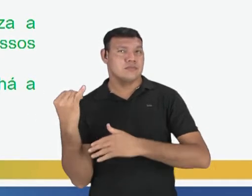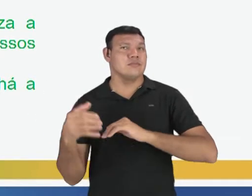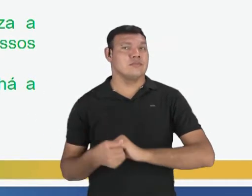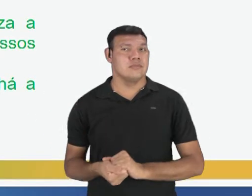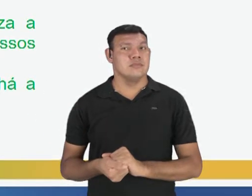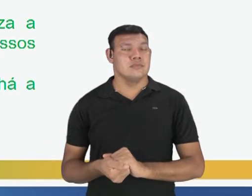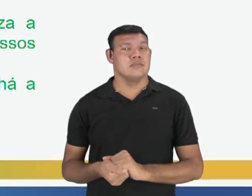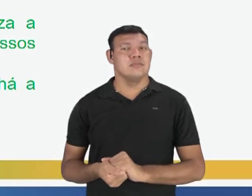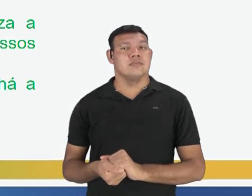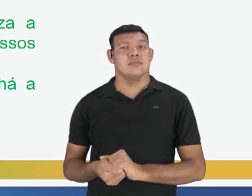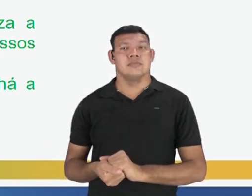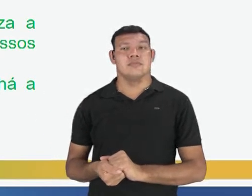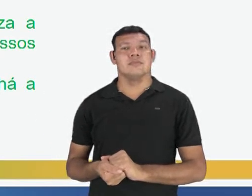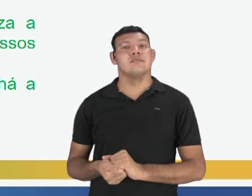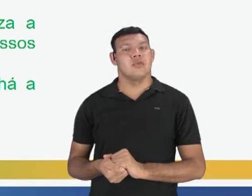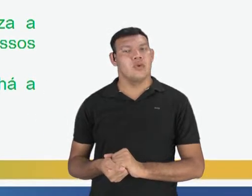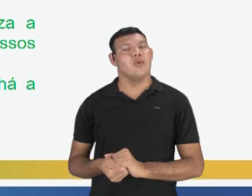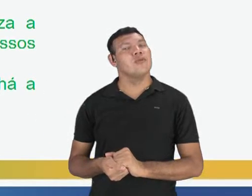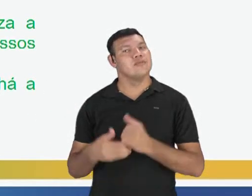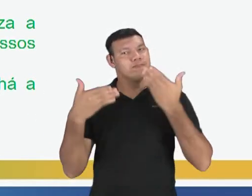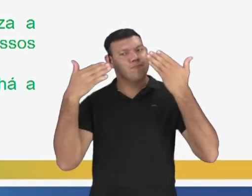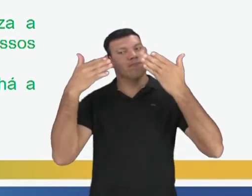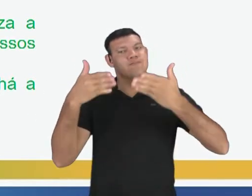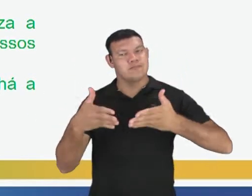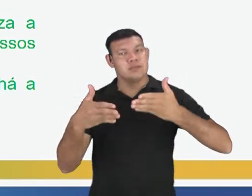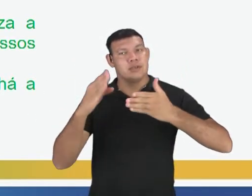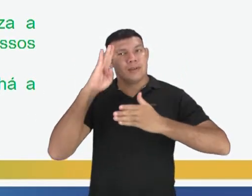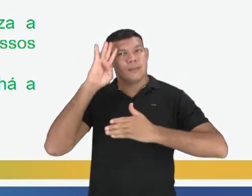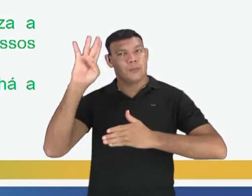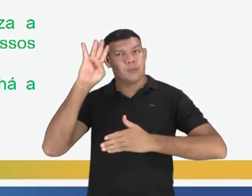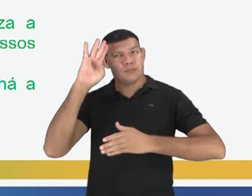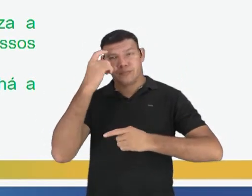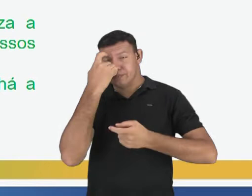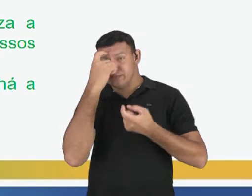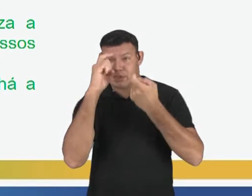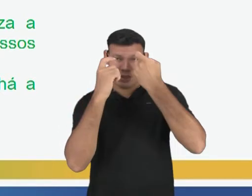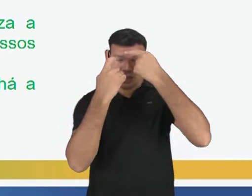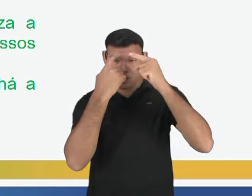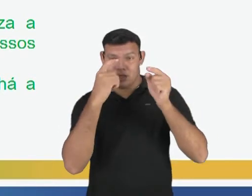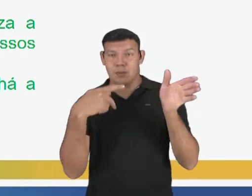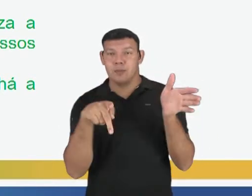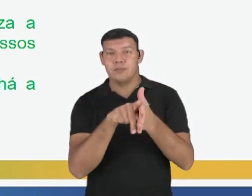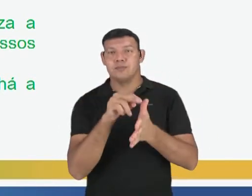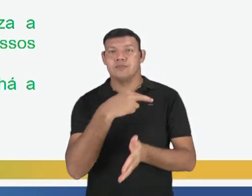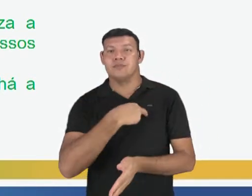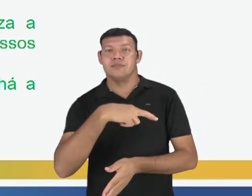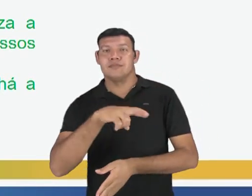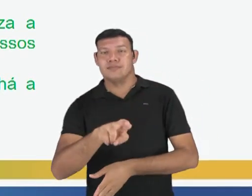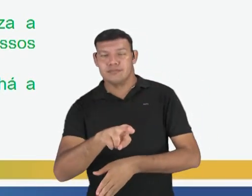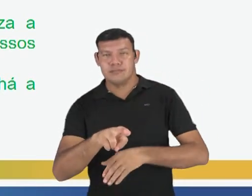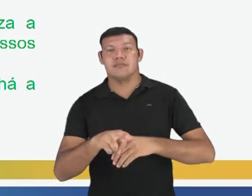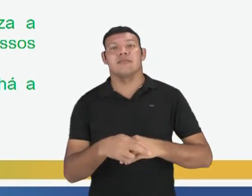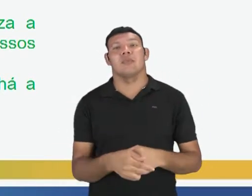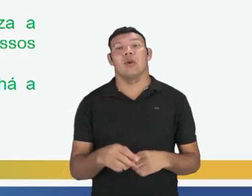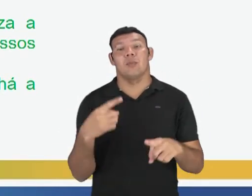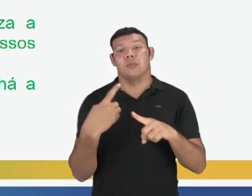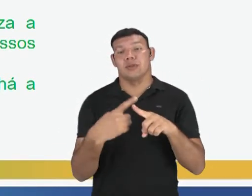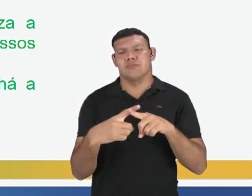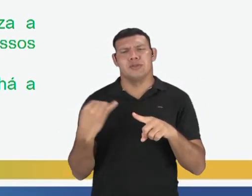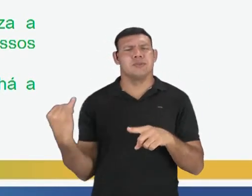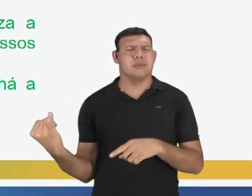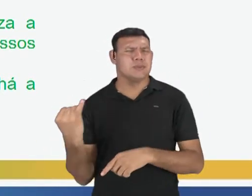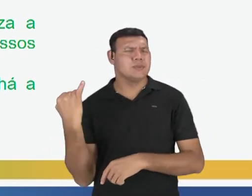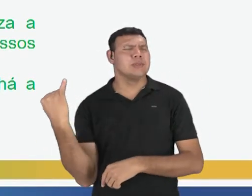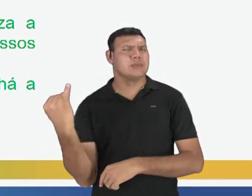fala fundamentais, se volta justamente para essas teorias criadas pela religião. A religião ela é fundamentalista porque